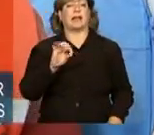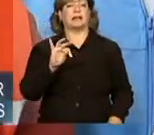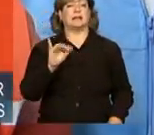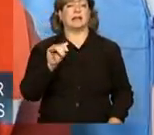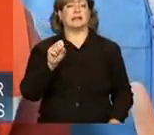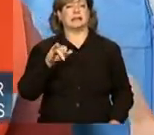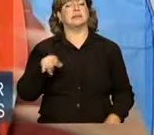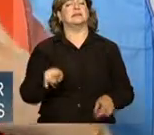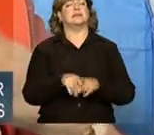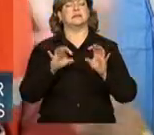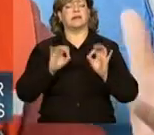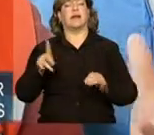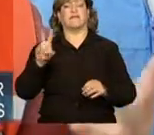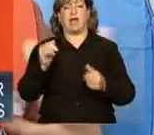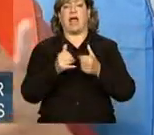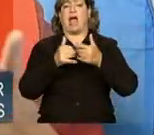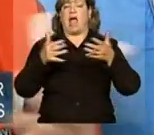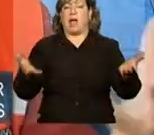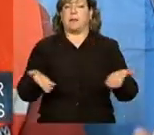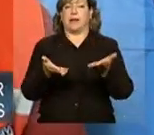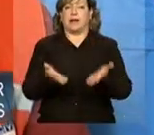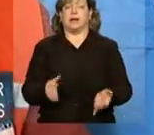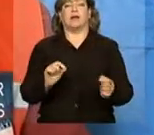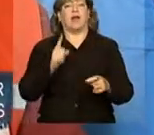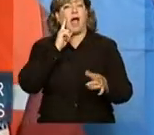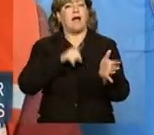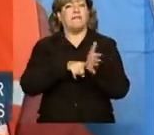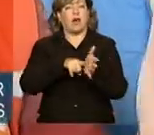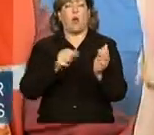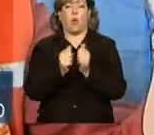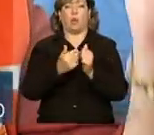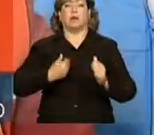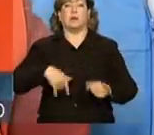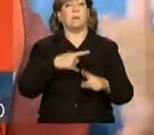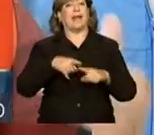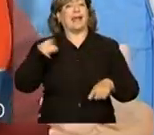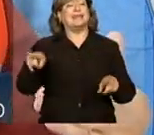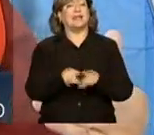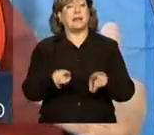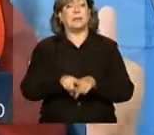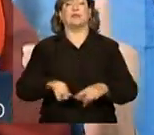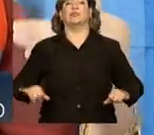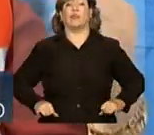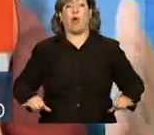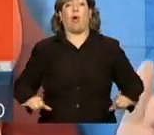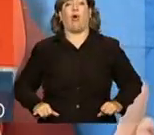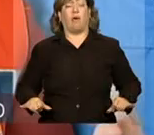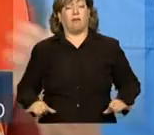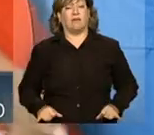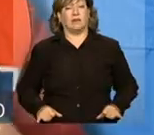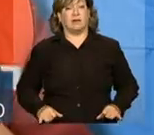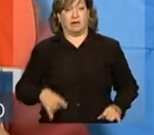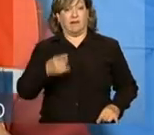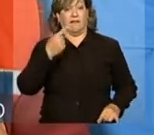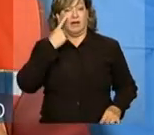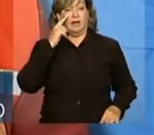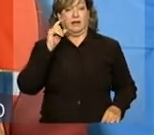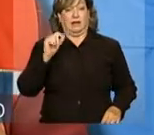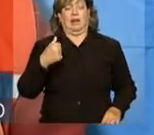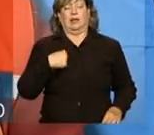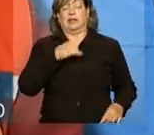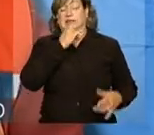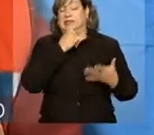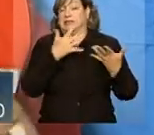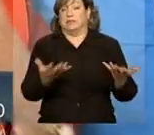vai estar aberto a essa avaliação com a gente. Porque ele também sofre. Você veja que eu estou